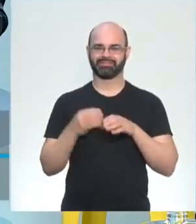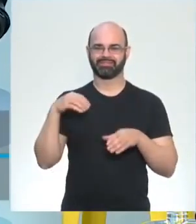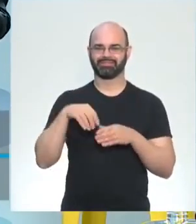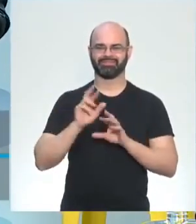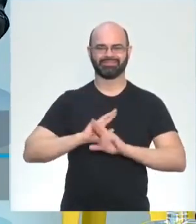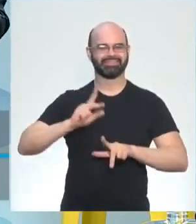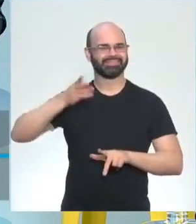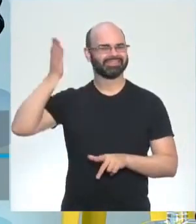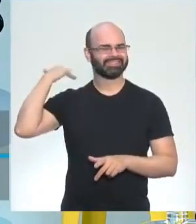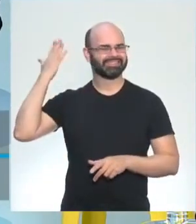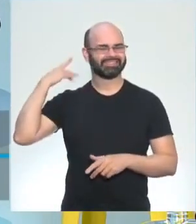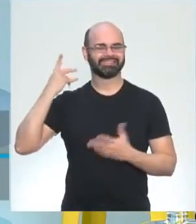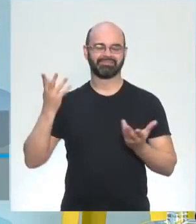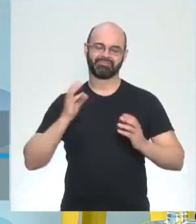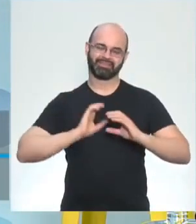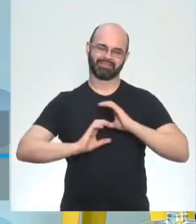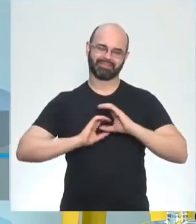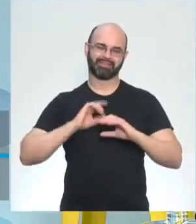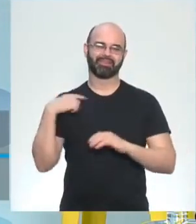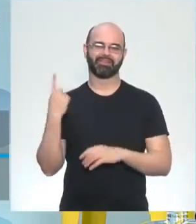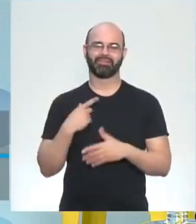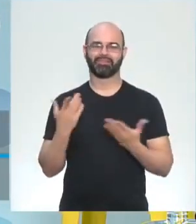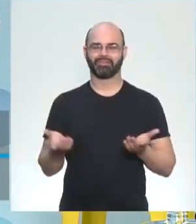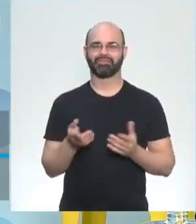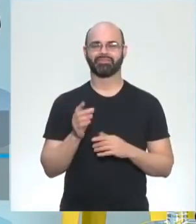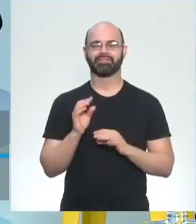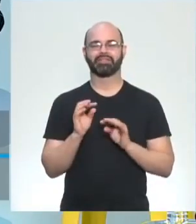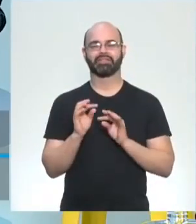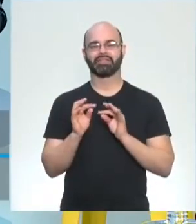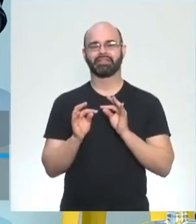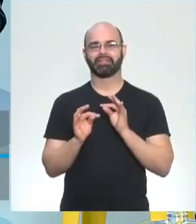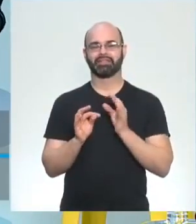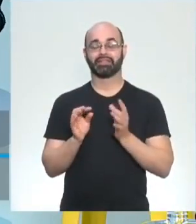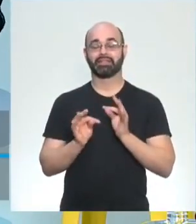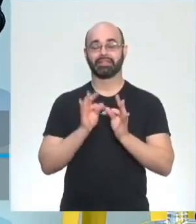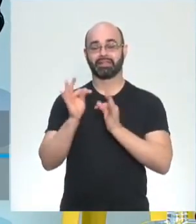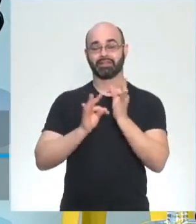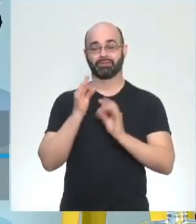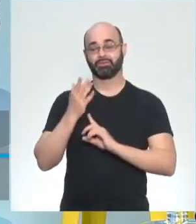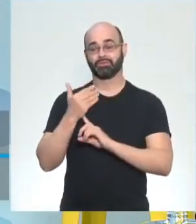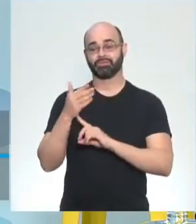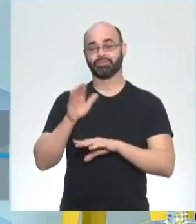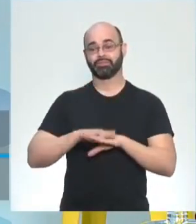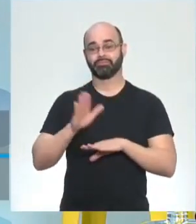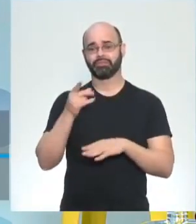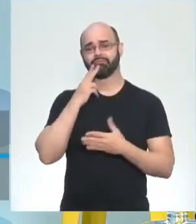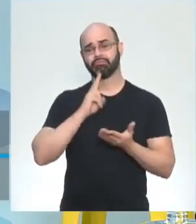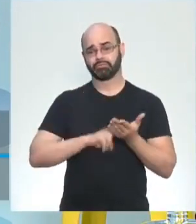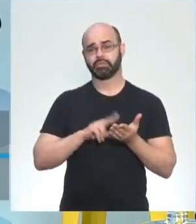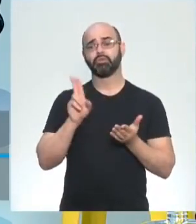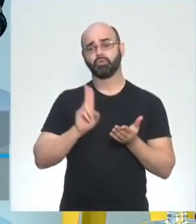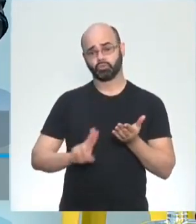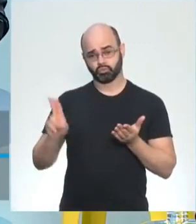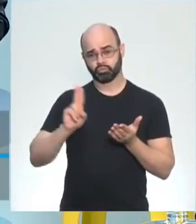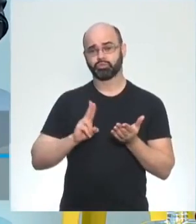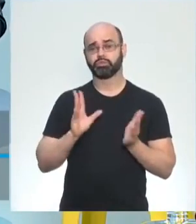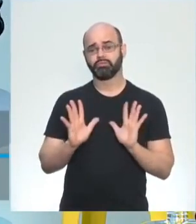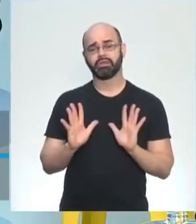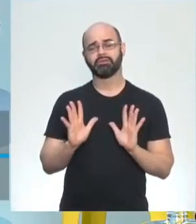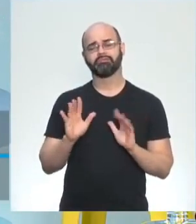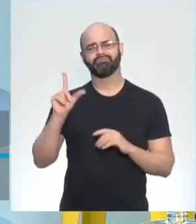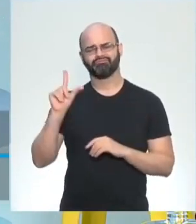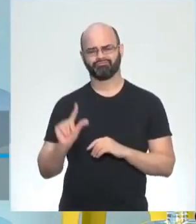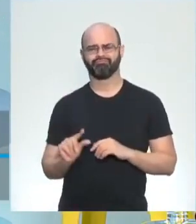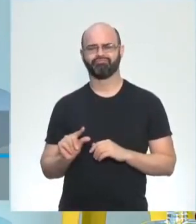de comunicações, aí nós utilizamos mais as tecnologias e a carta ficou um meio que ainda se utiliza, mas nem tanto. Então, vamos